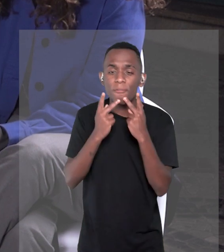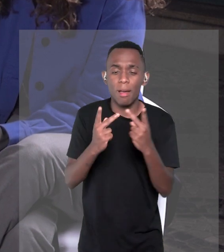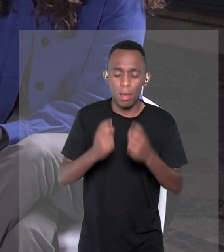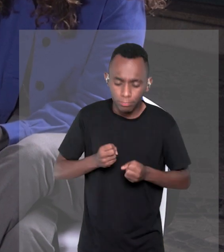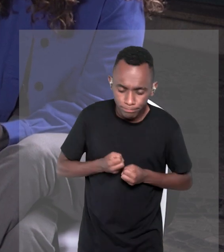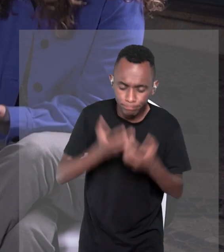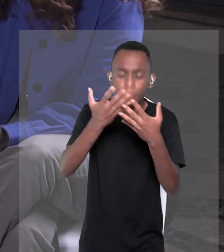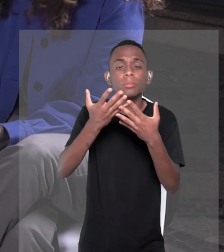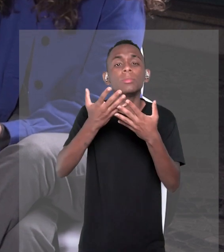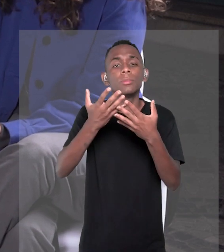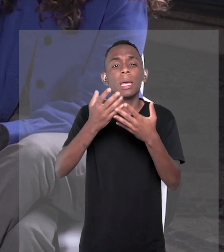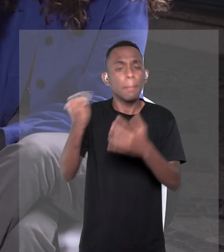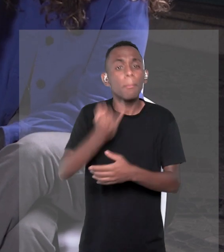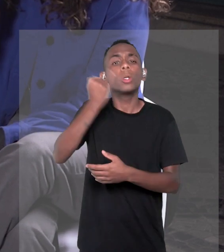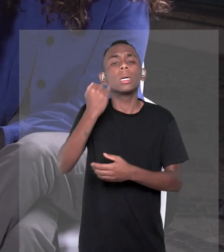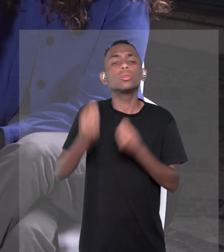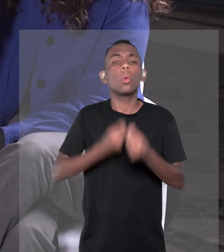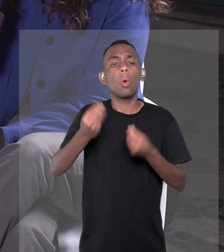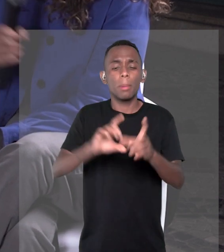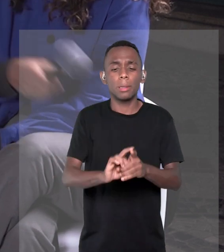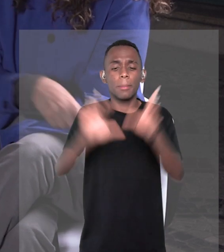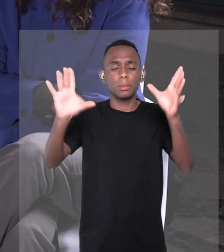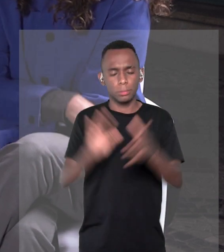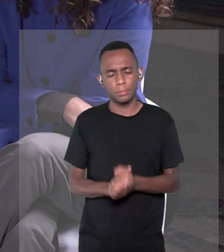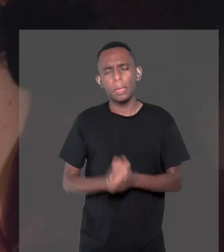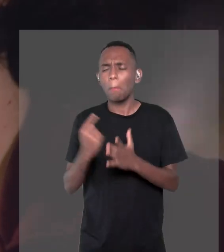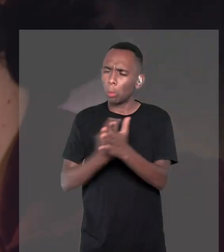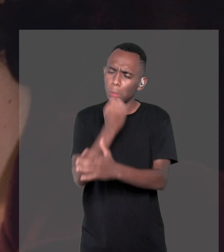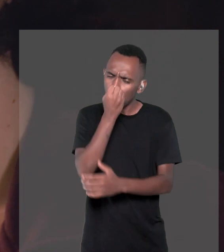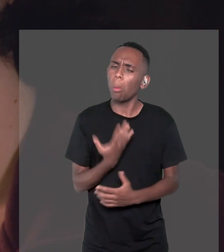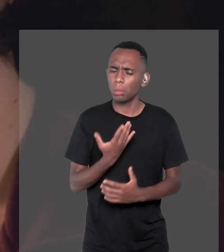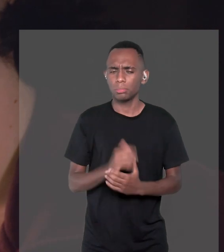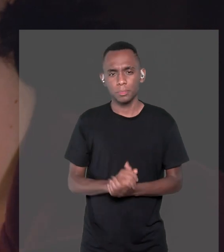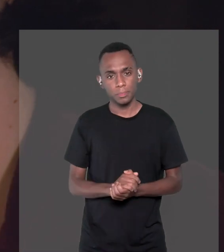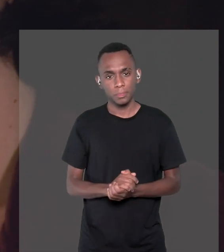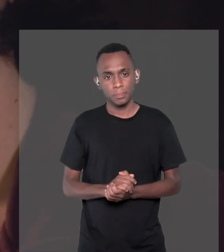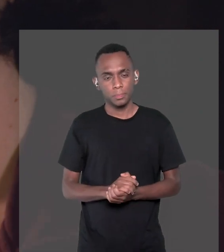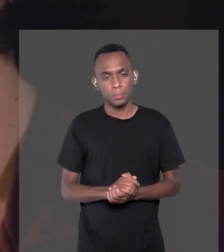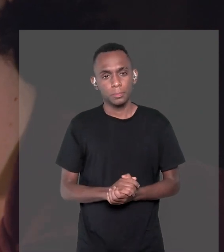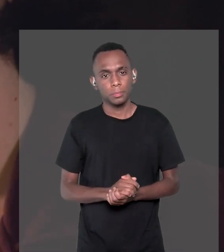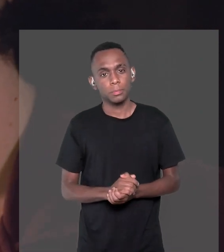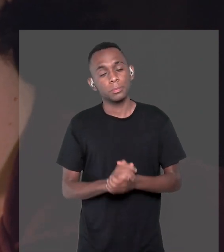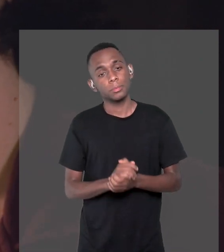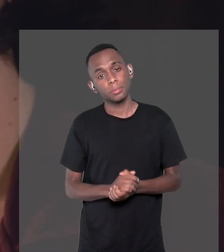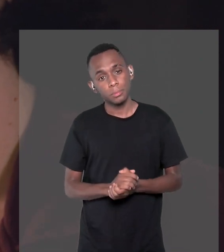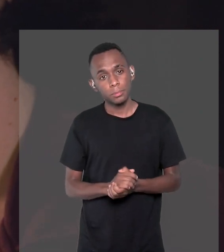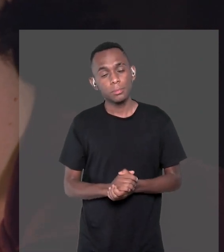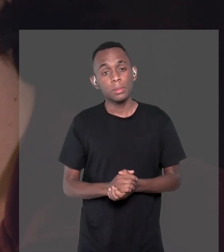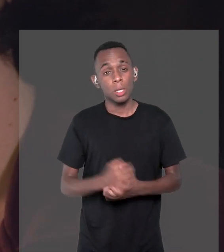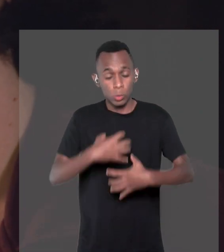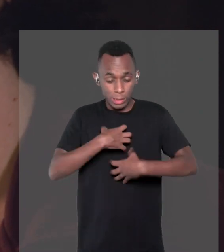palavra nessa história de democracia? Muito boa pergunta. Olha,